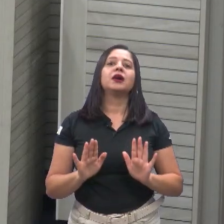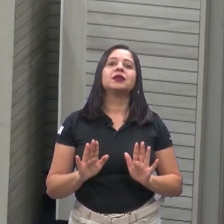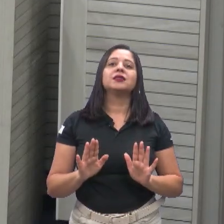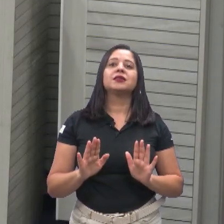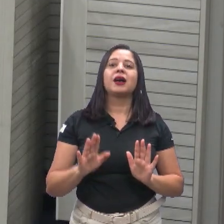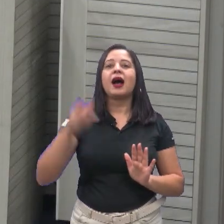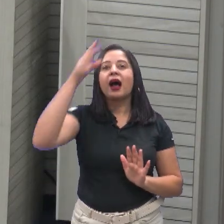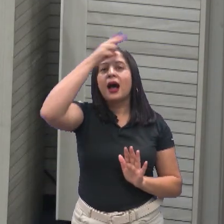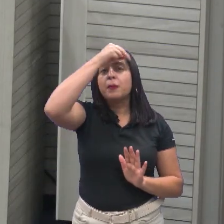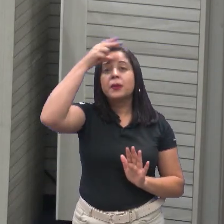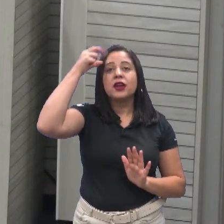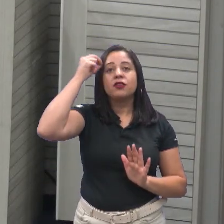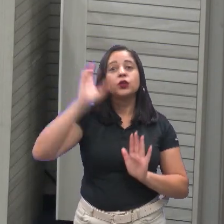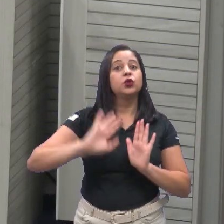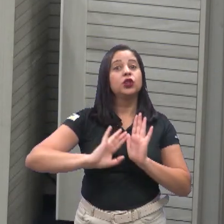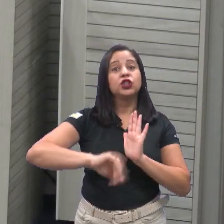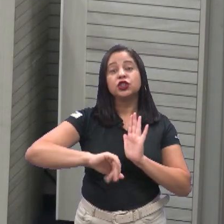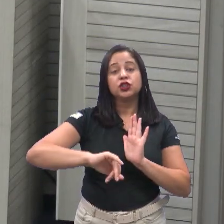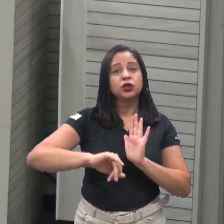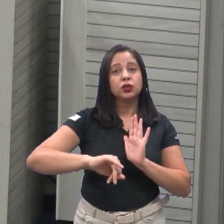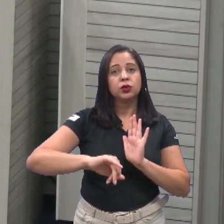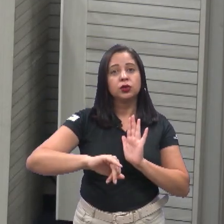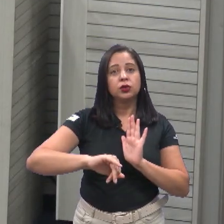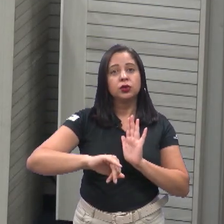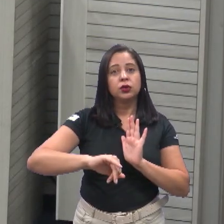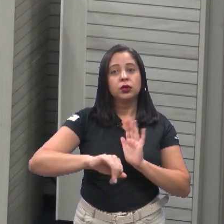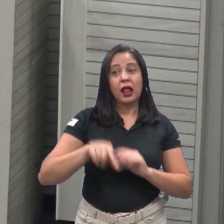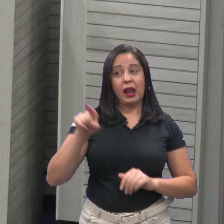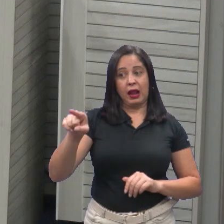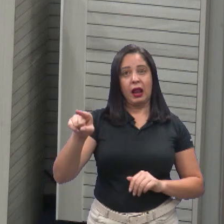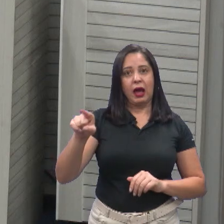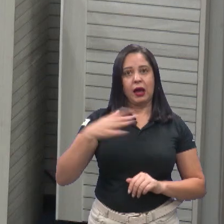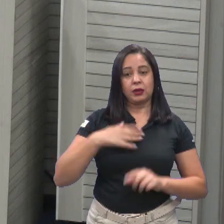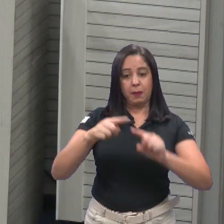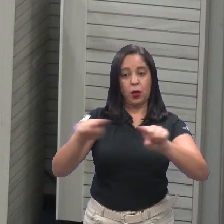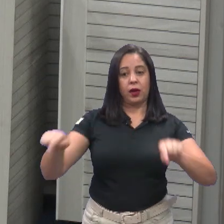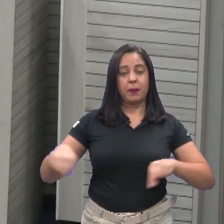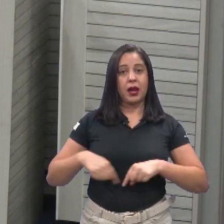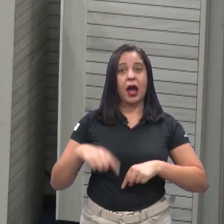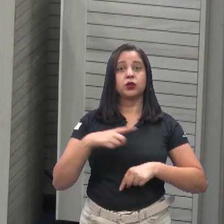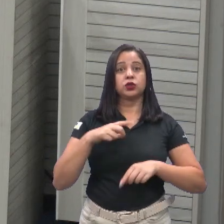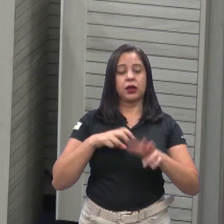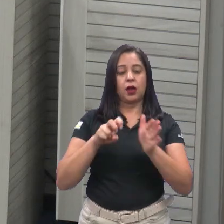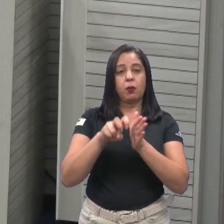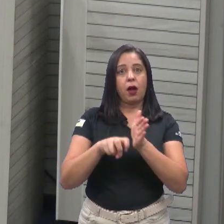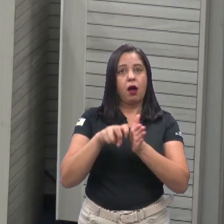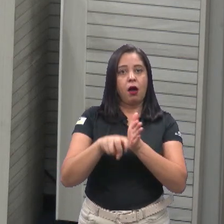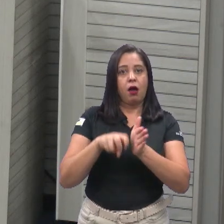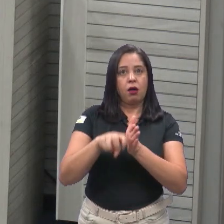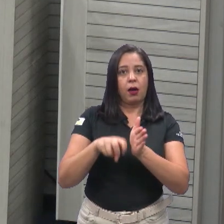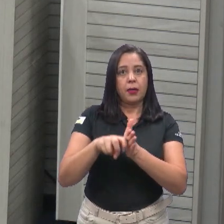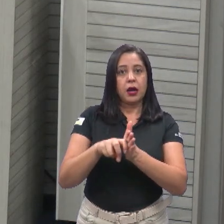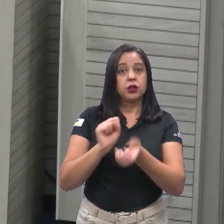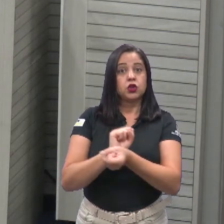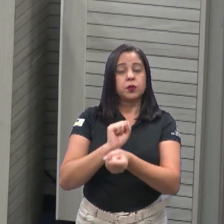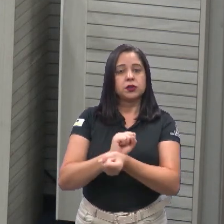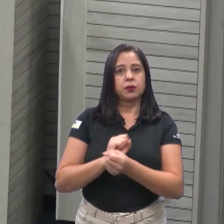retirou, está retirando. Eu estou com uma cadeirante lá no meu gabinete me esperando. Além do transporte especial,